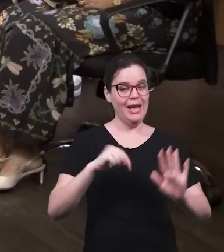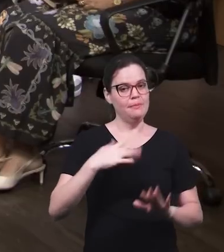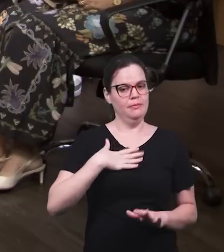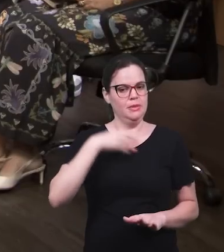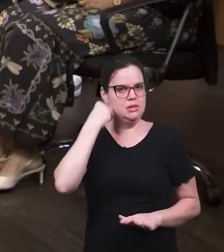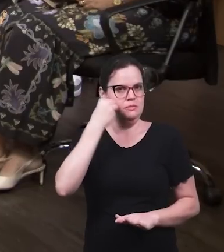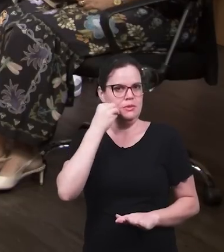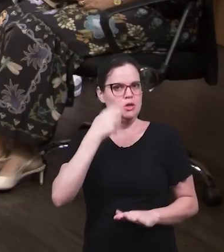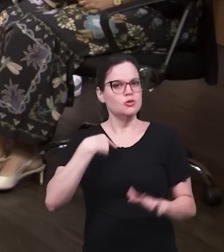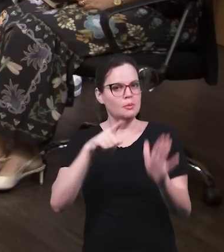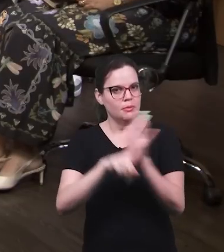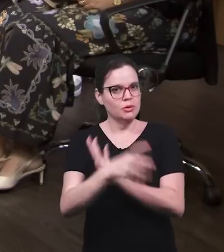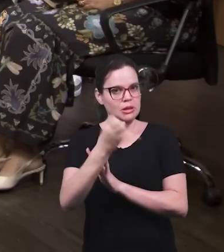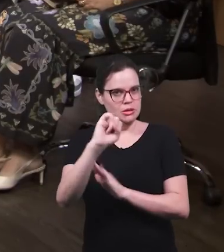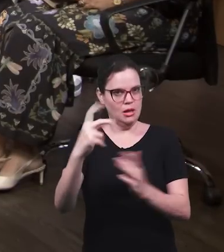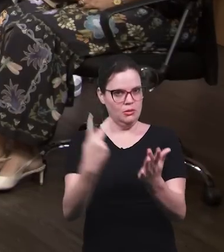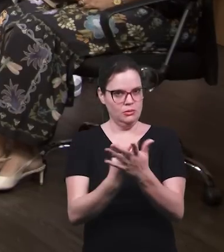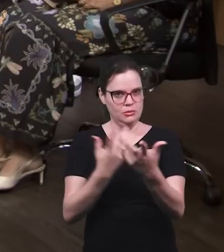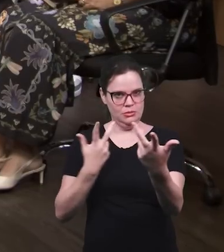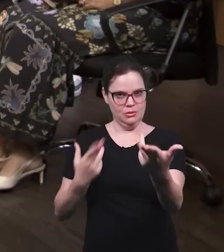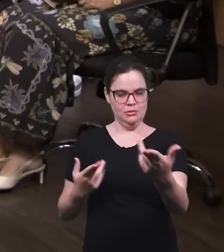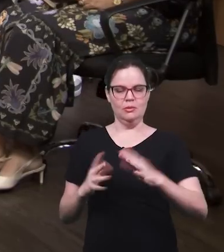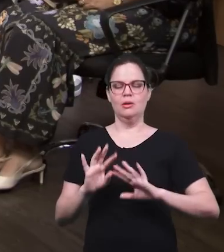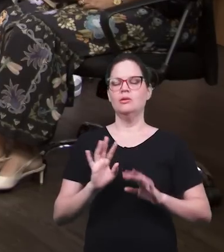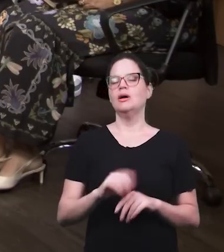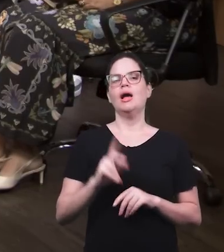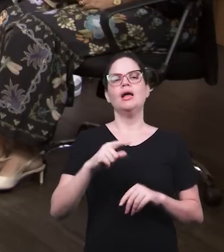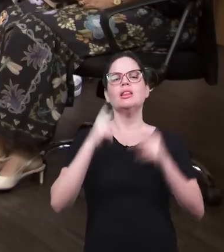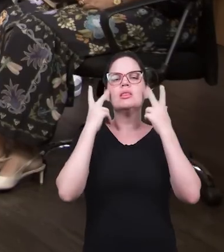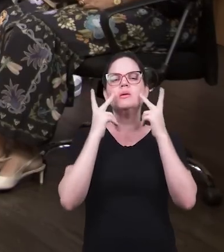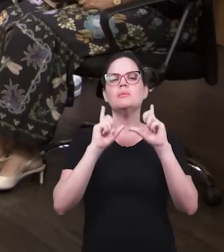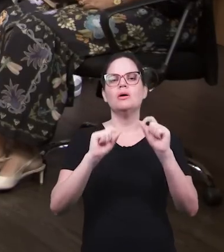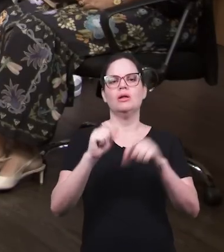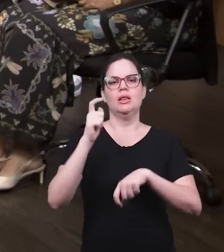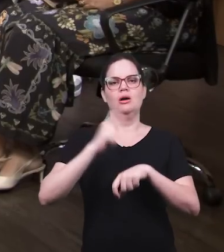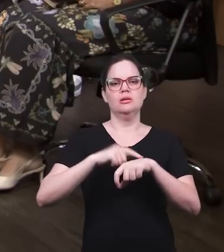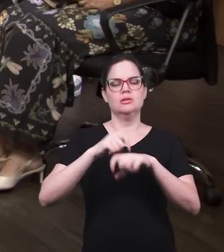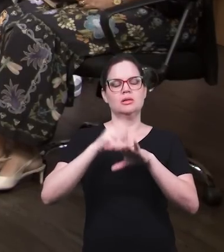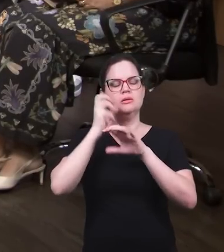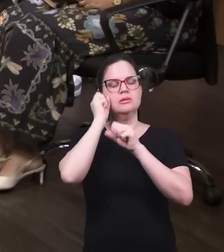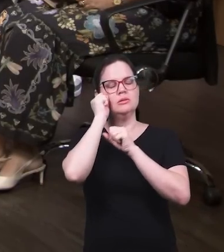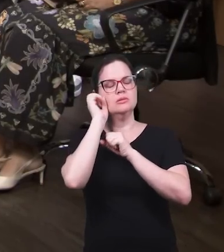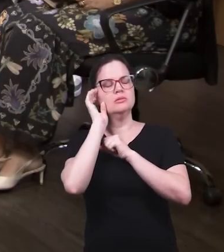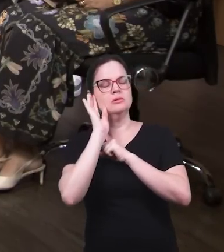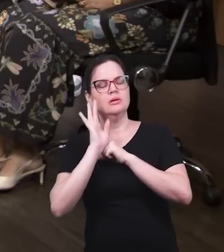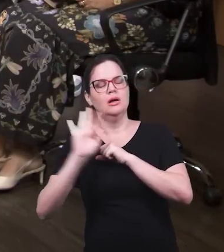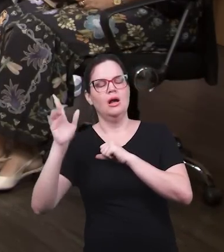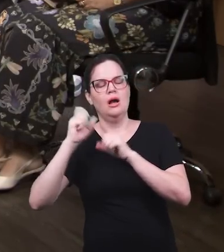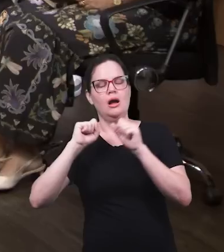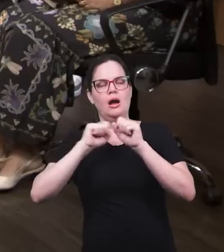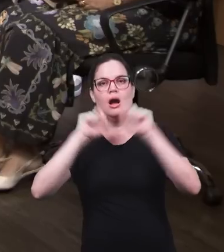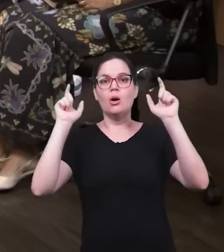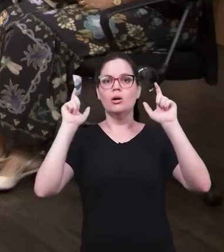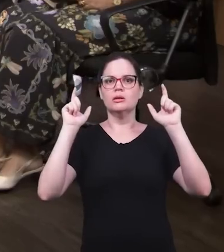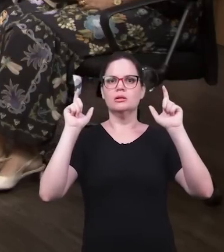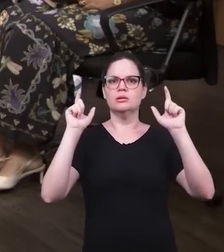com vocês. Mas é muito comum, quando você tem um sonho do Senhor, logo quando você acaba de ter o sonho, você acorda. A nem que seja uma